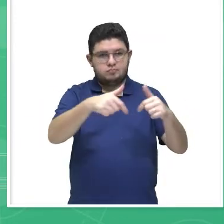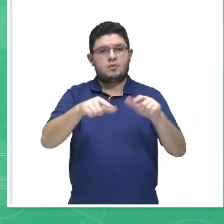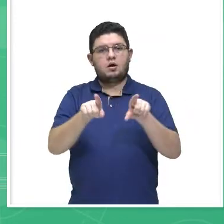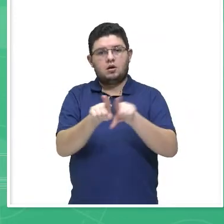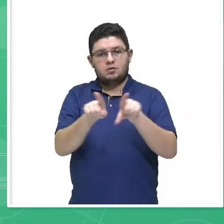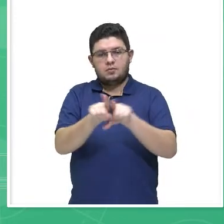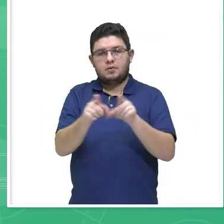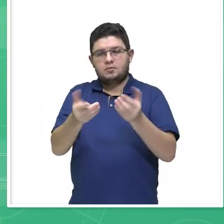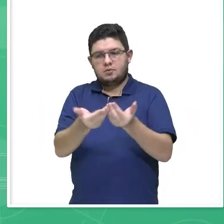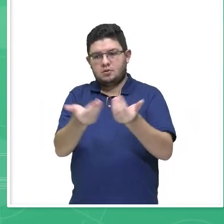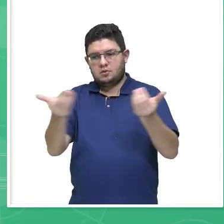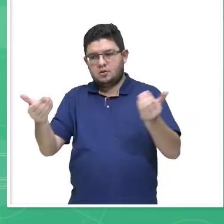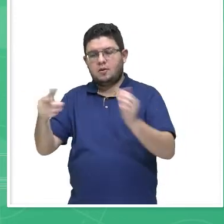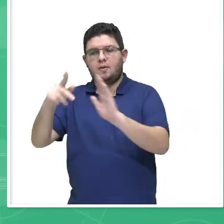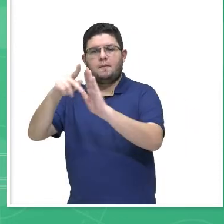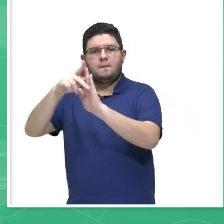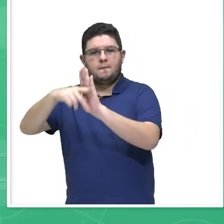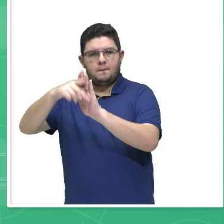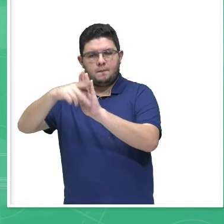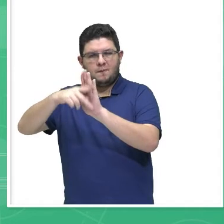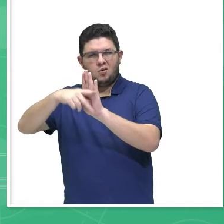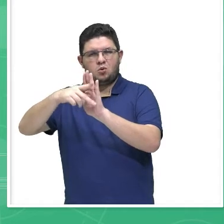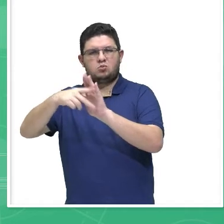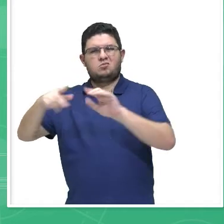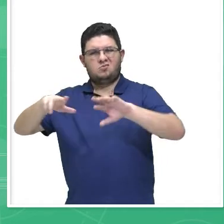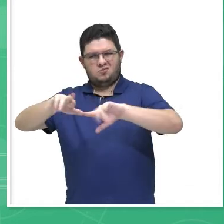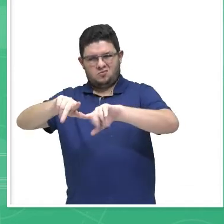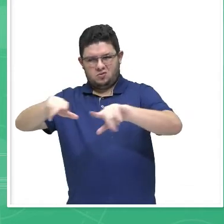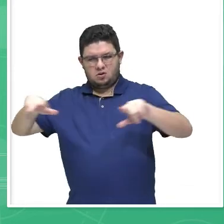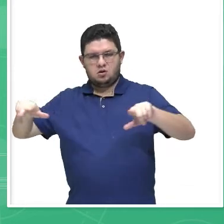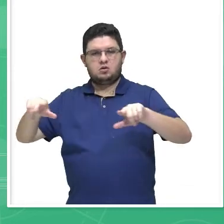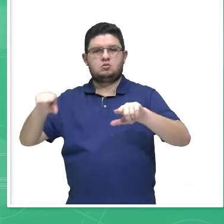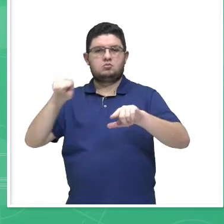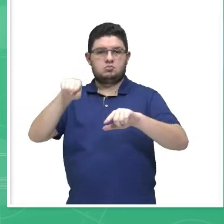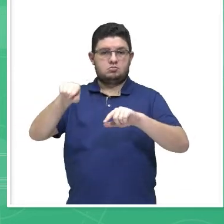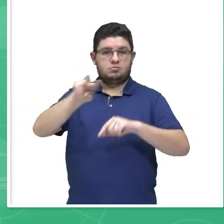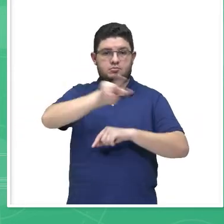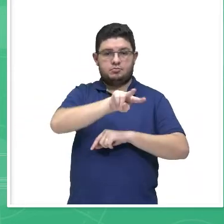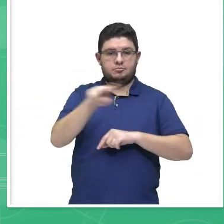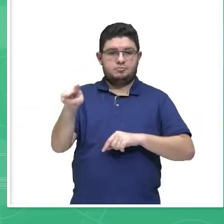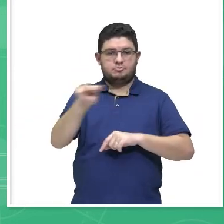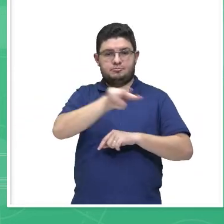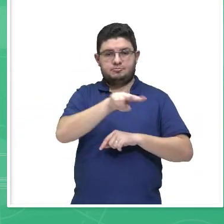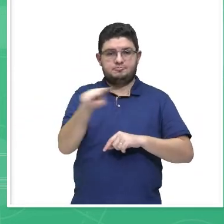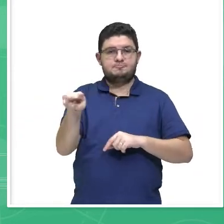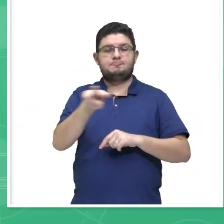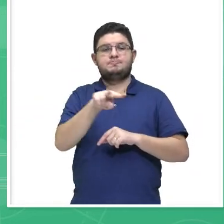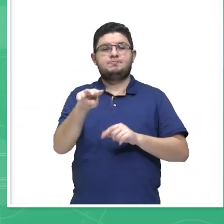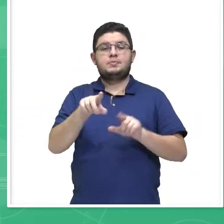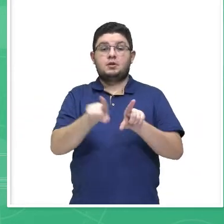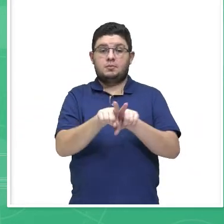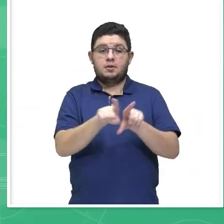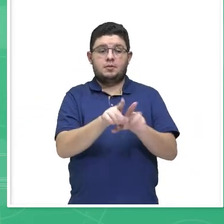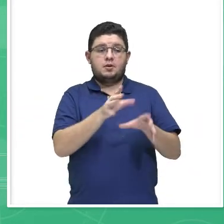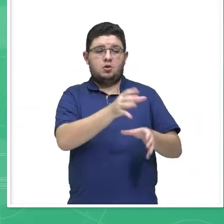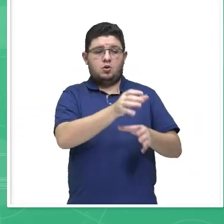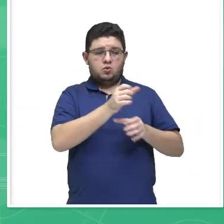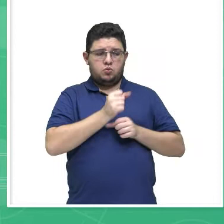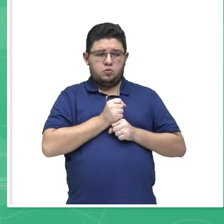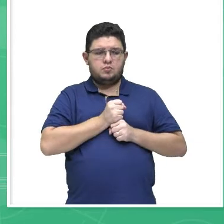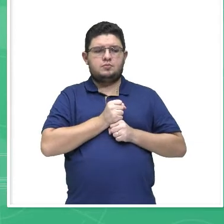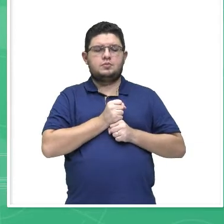produtos, quanto a apropriação desta distribuição e do trabalho.